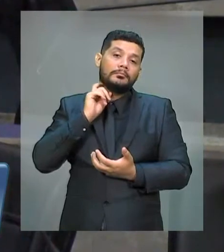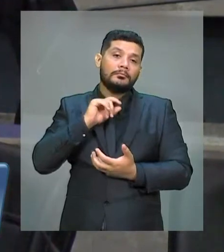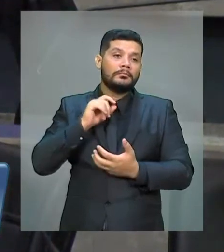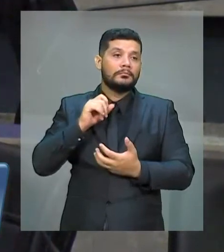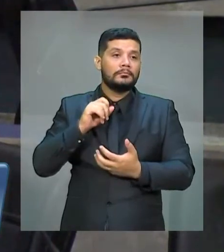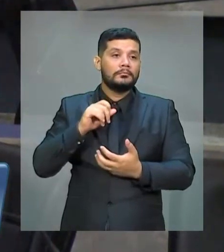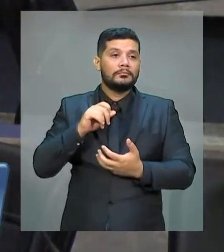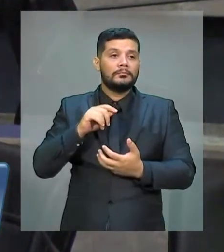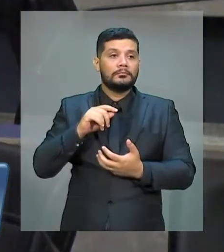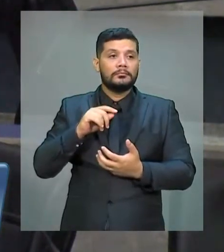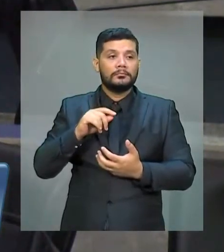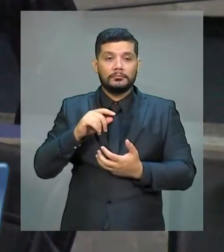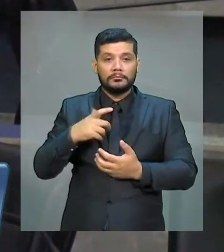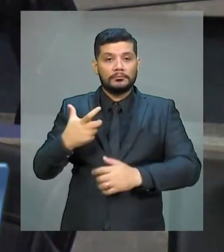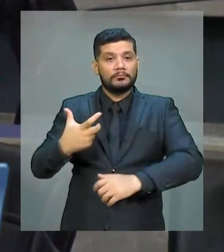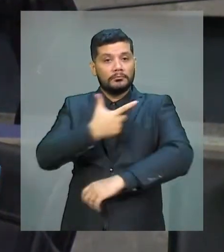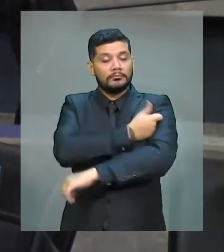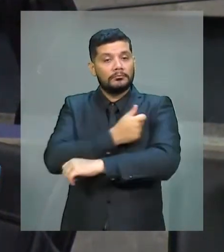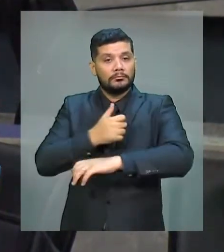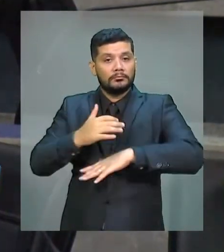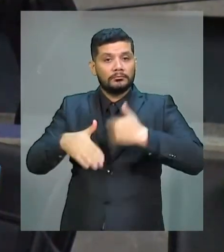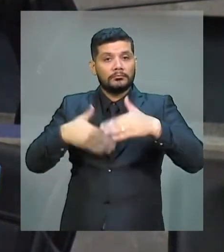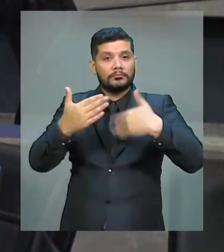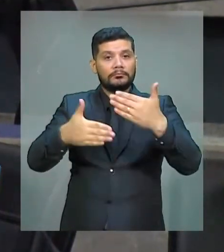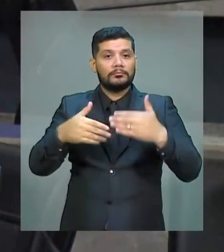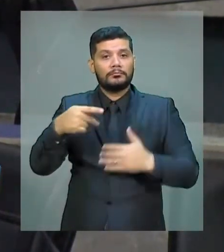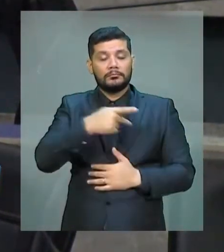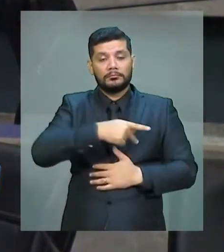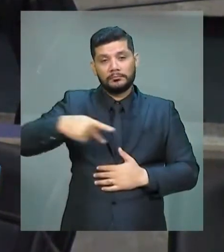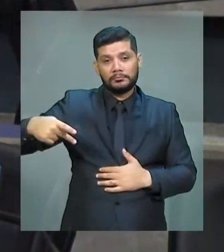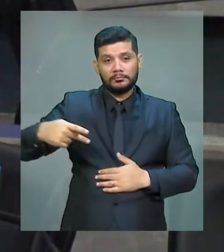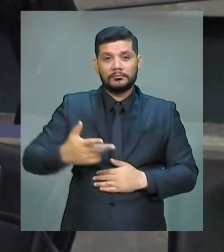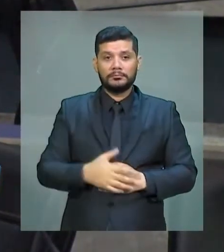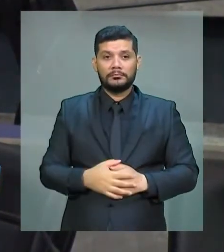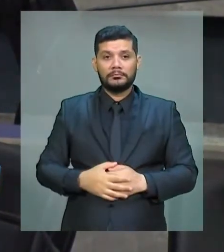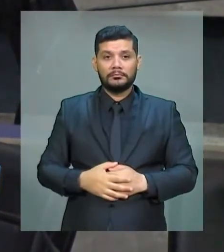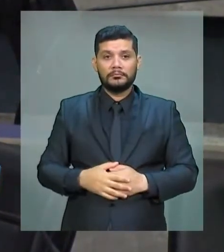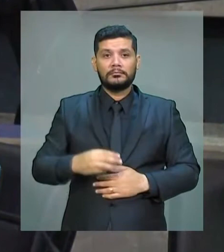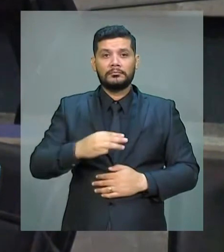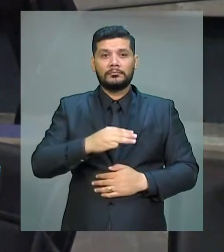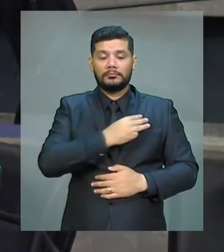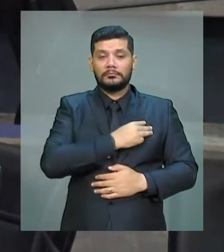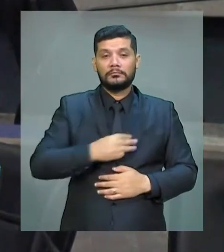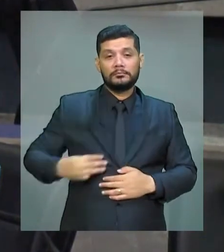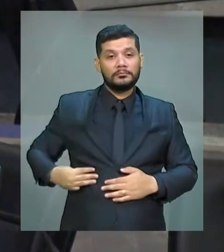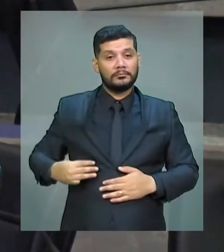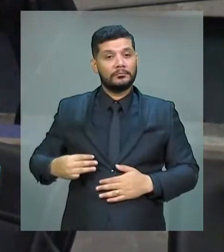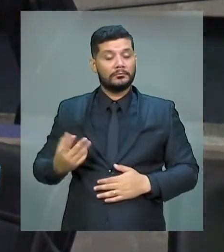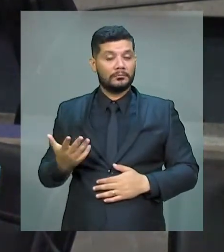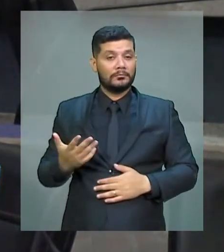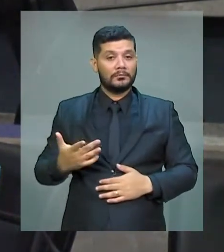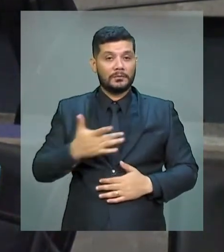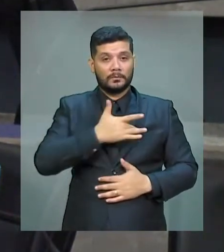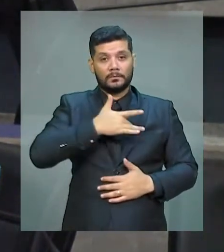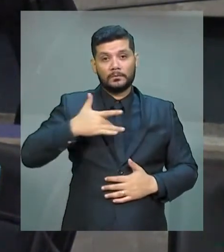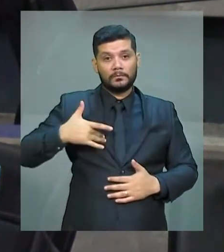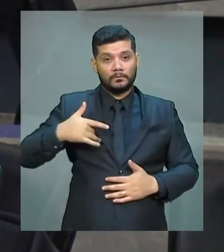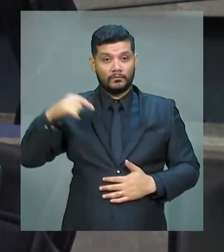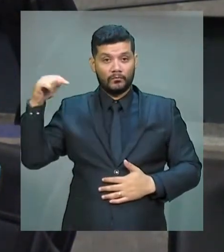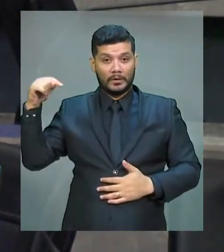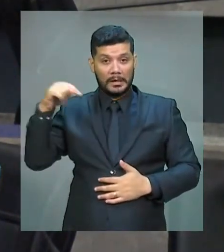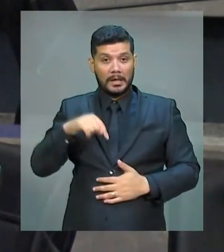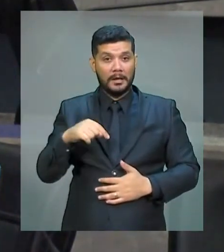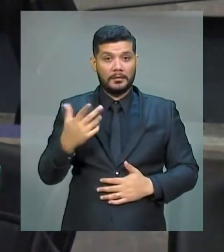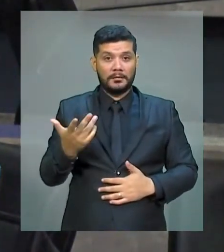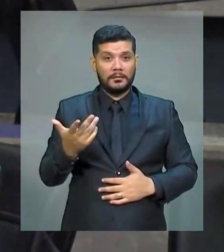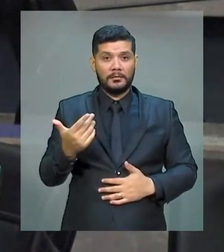das vacinas é o presidente da República e o ministro da Saúde. Aqui esse processo está